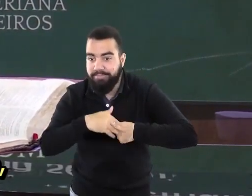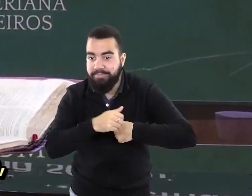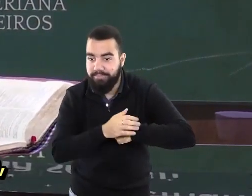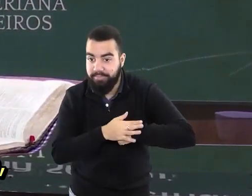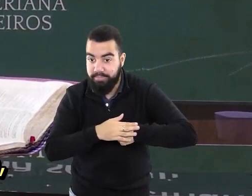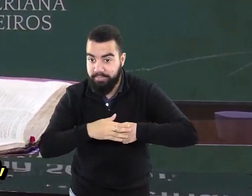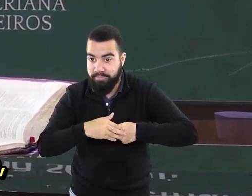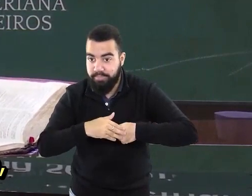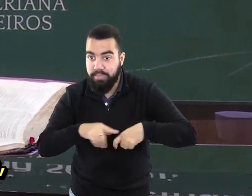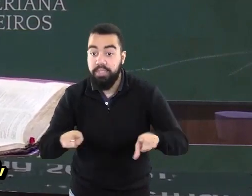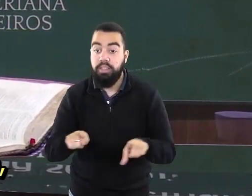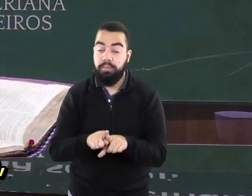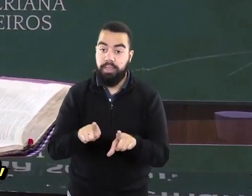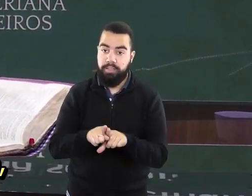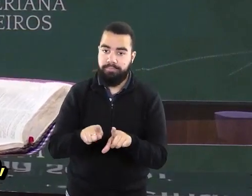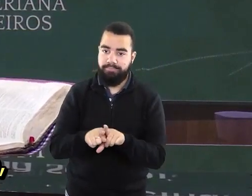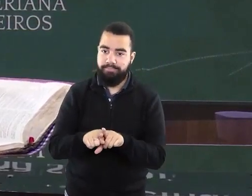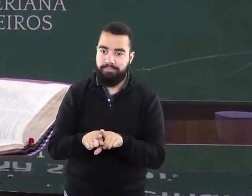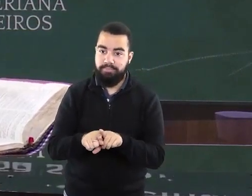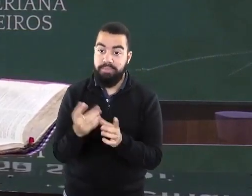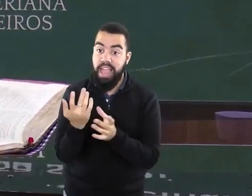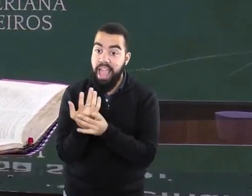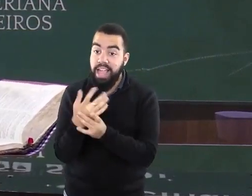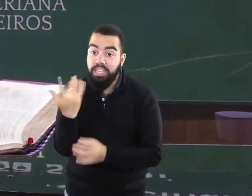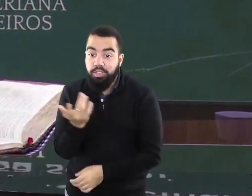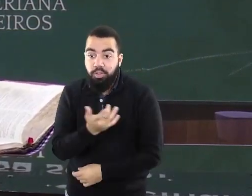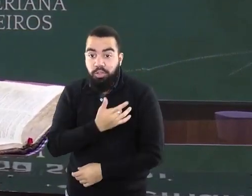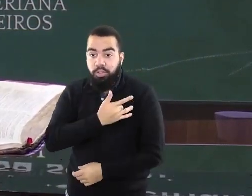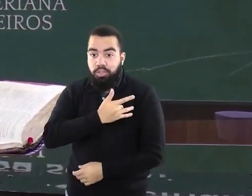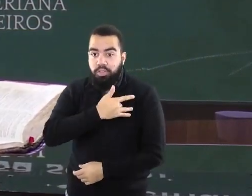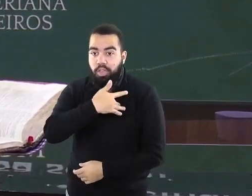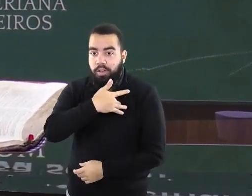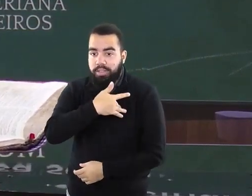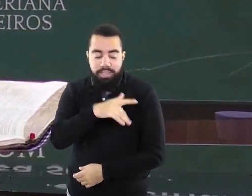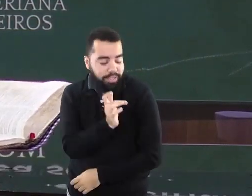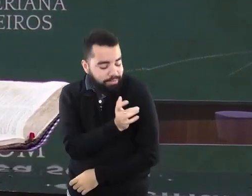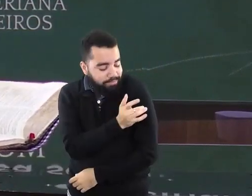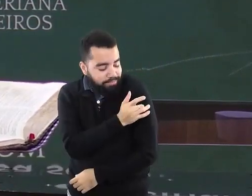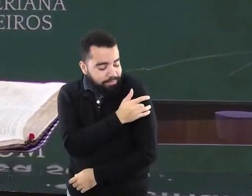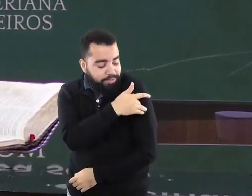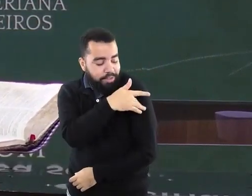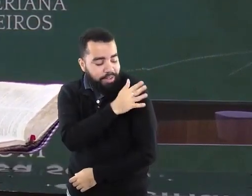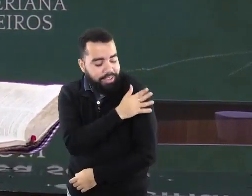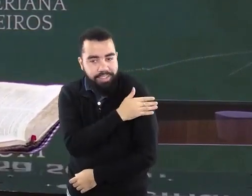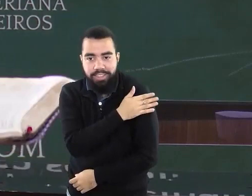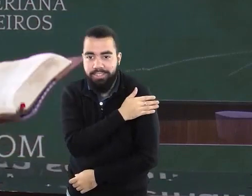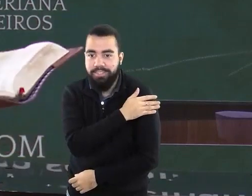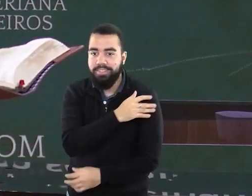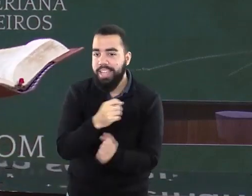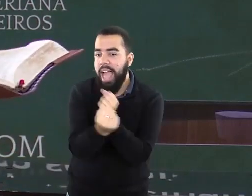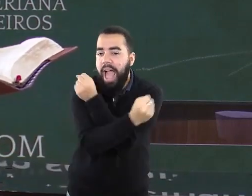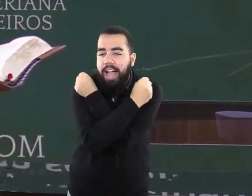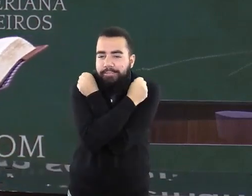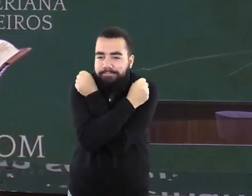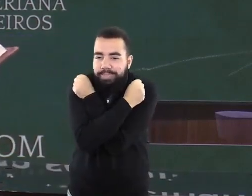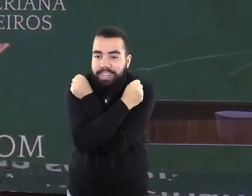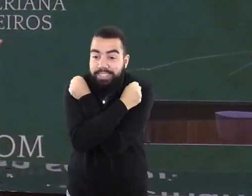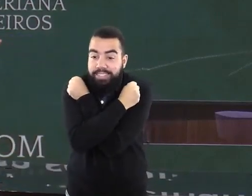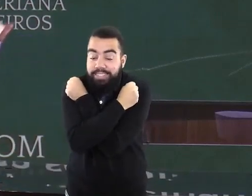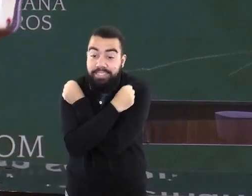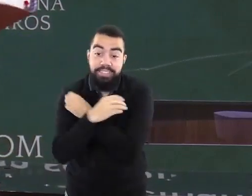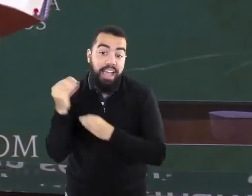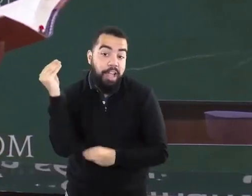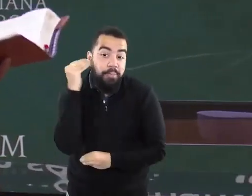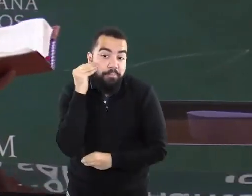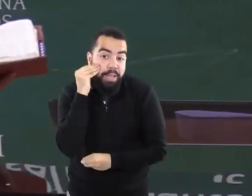Sabe o que significa isso? É toque. É abraço, é beijo,